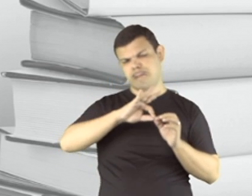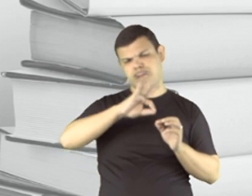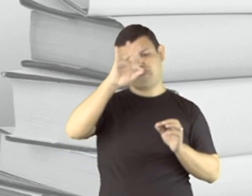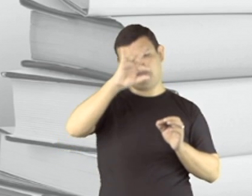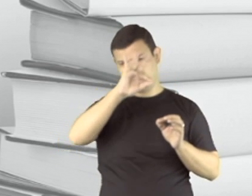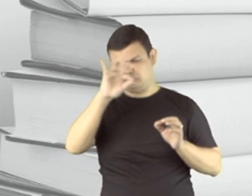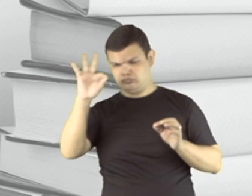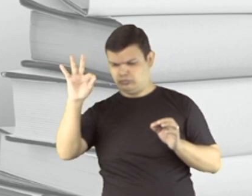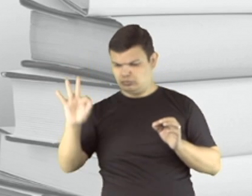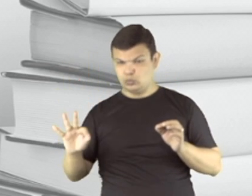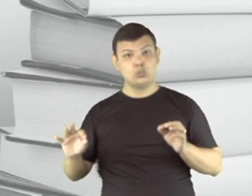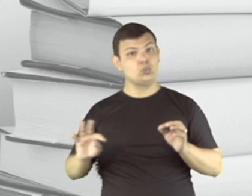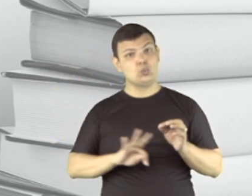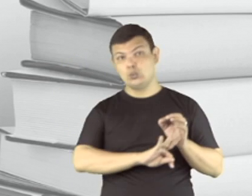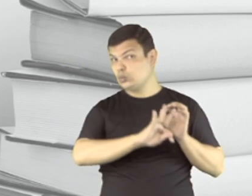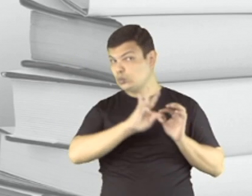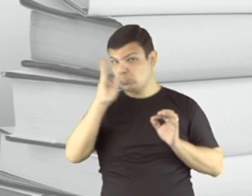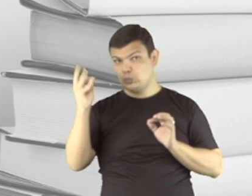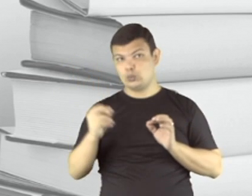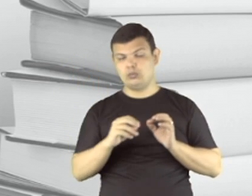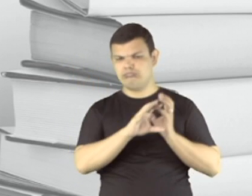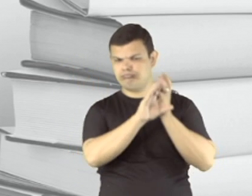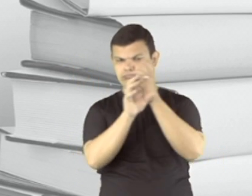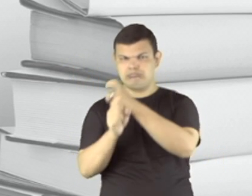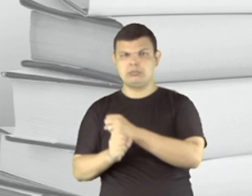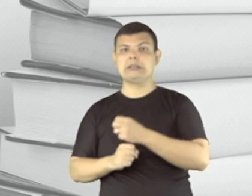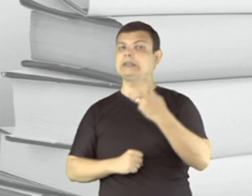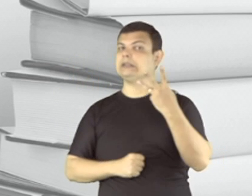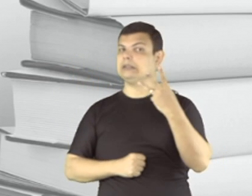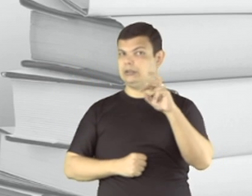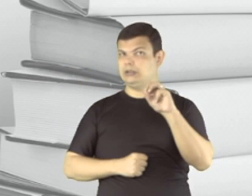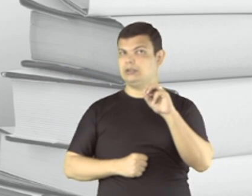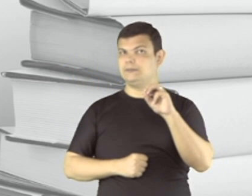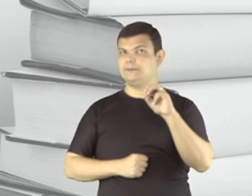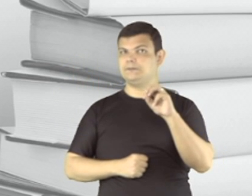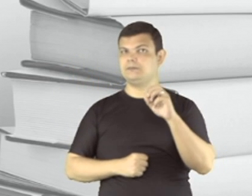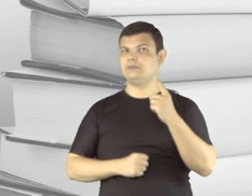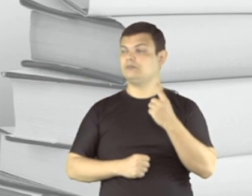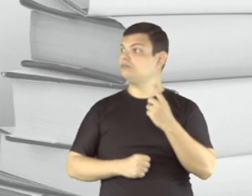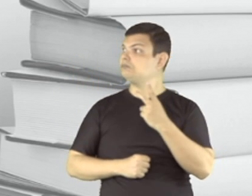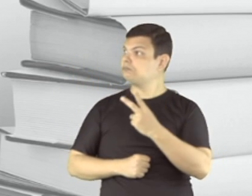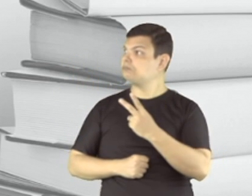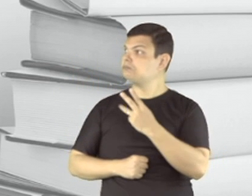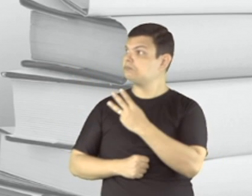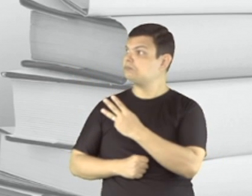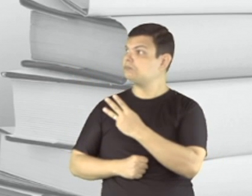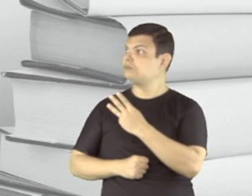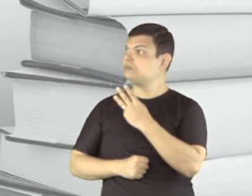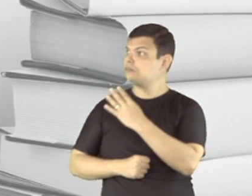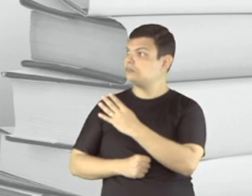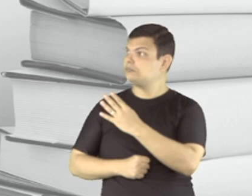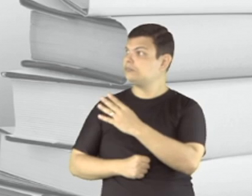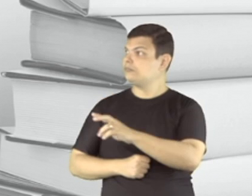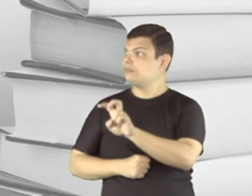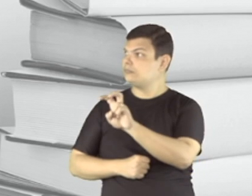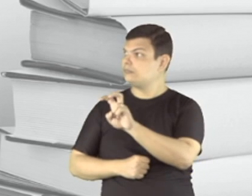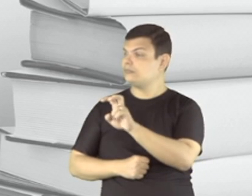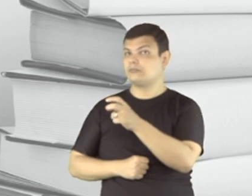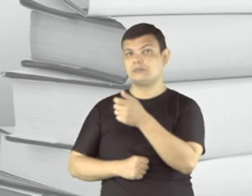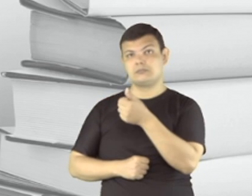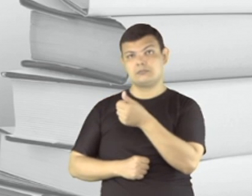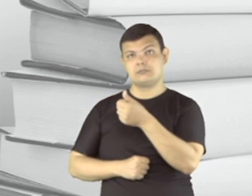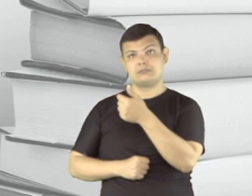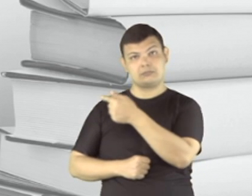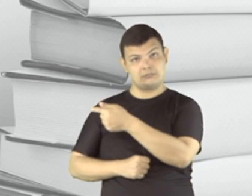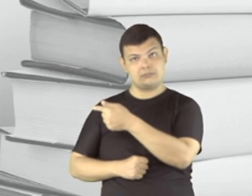de todo esse contorno aqui, eu encontrei 30. Ó. 1, 2, 3, 4,